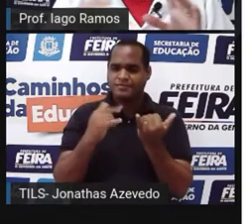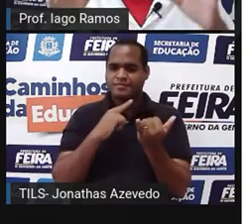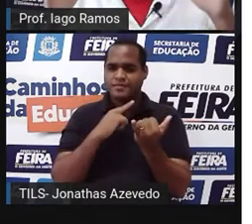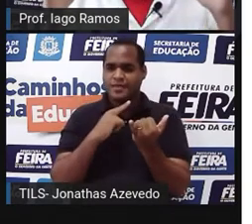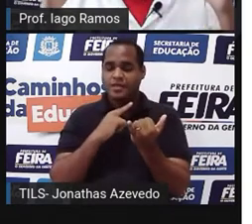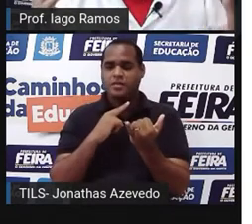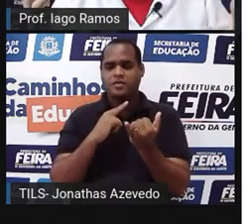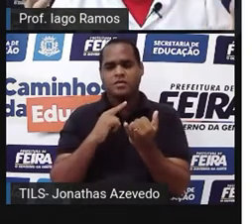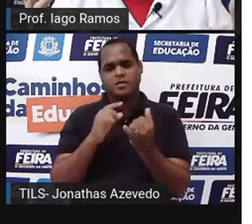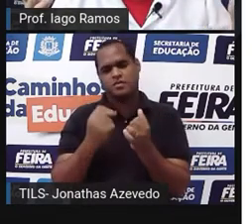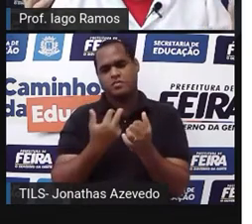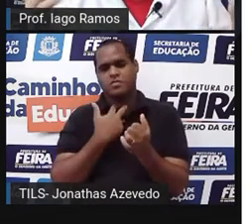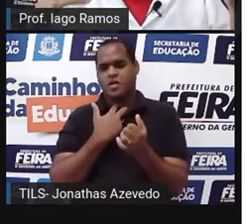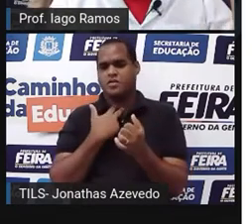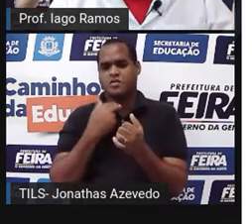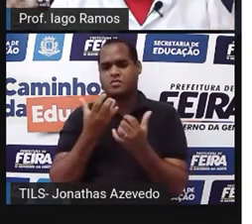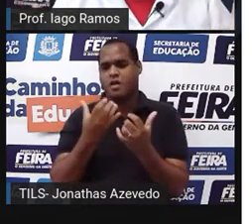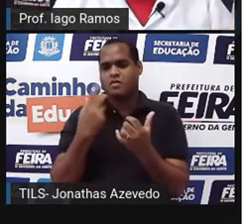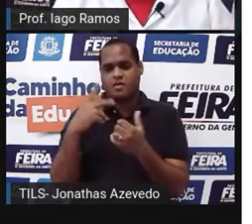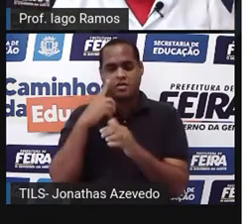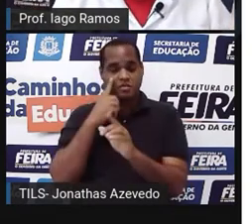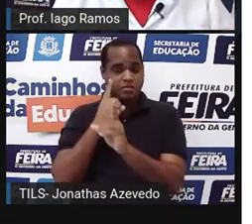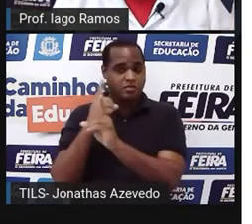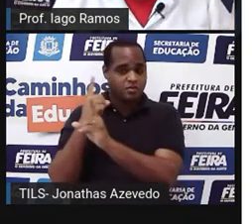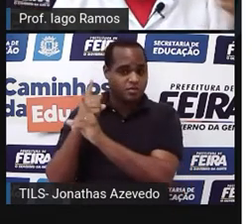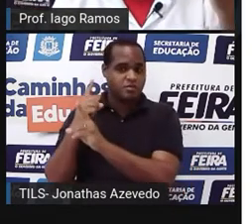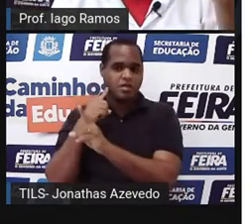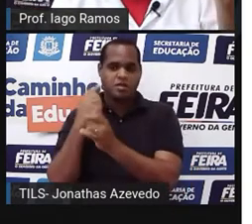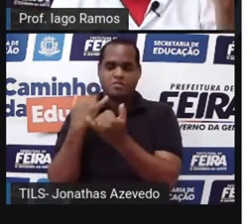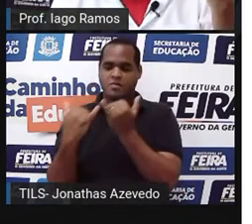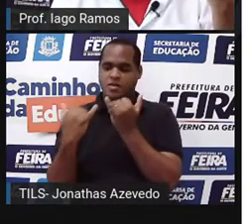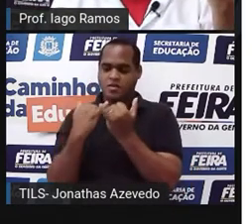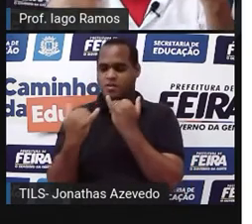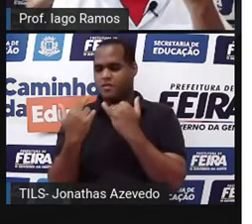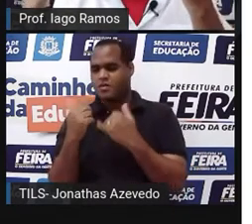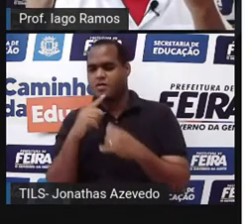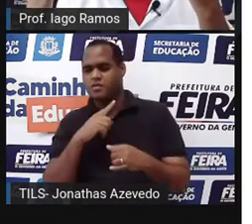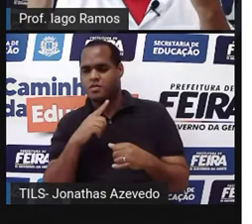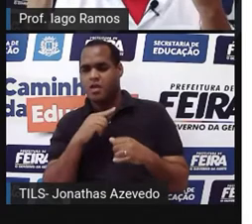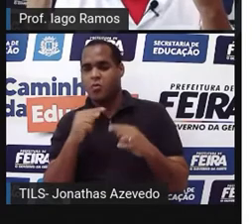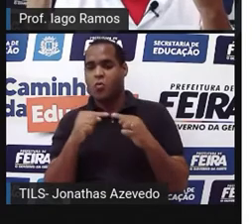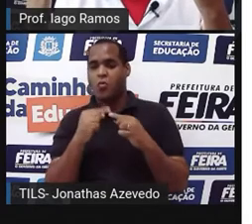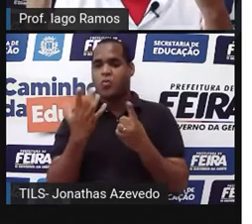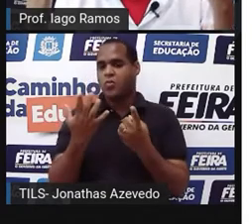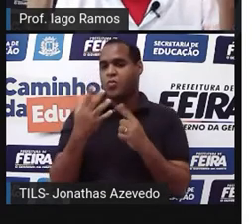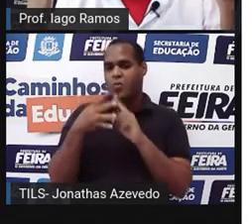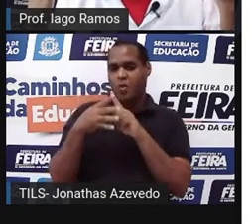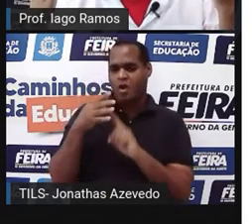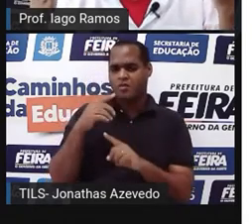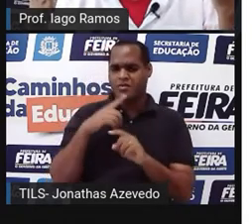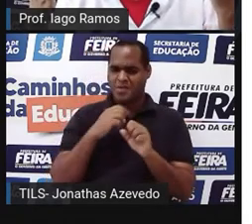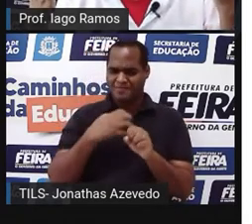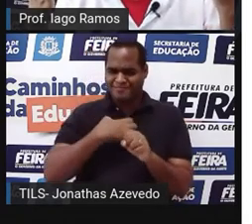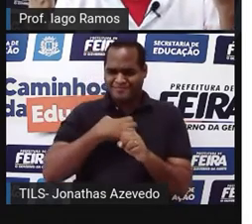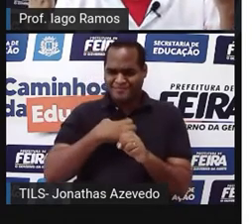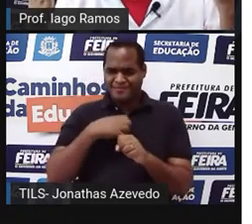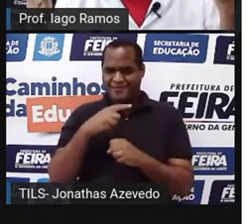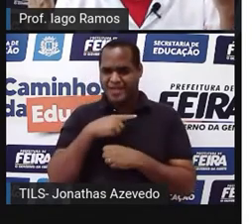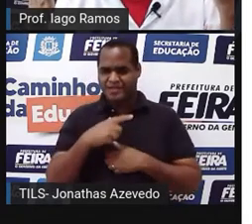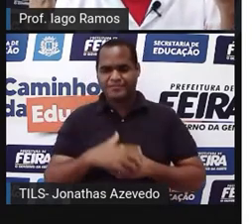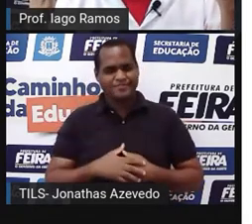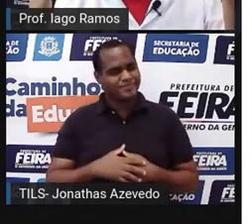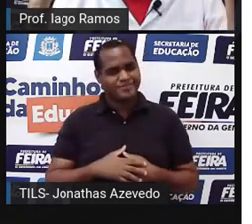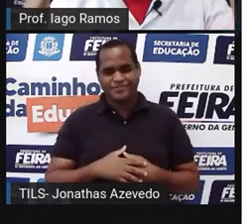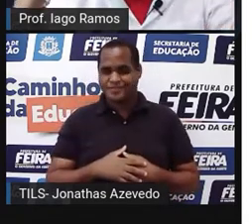Eu não posso querer encontrar semelhança entre um triângulo e um quadrado. Não faz sentido,